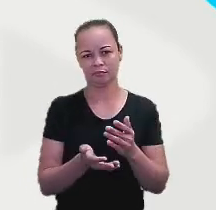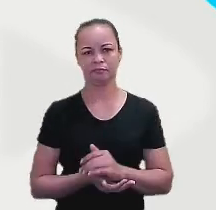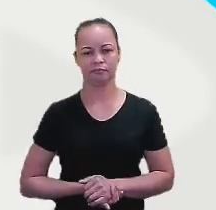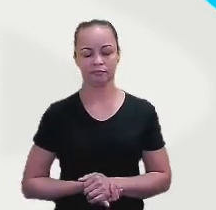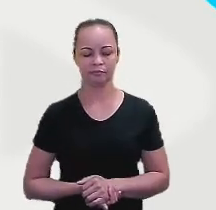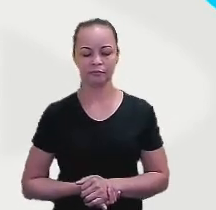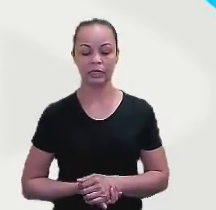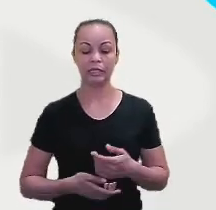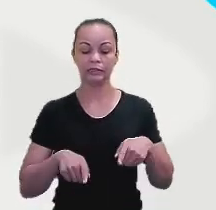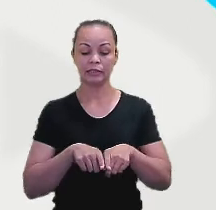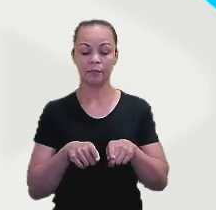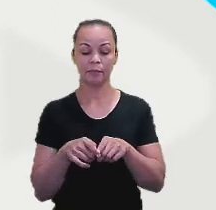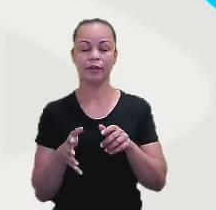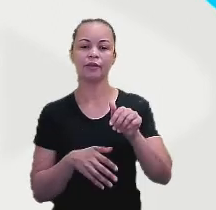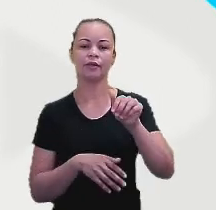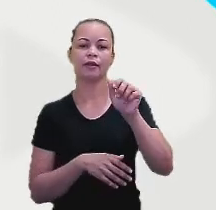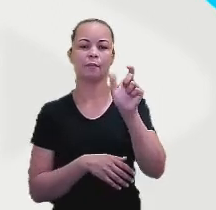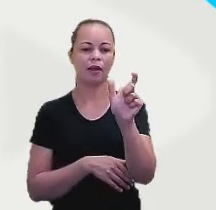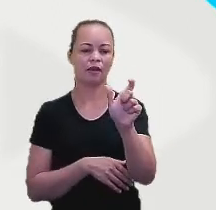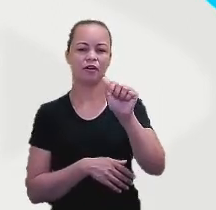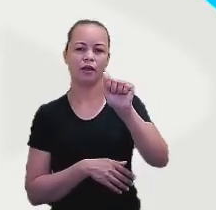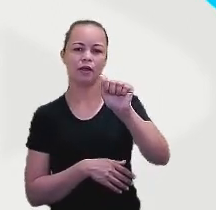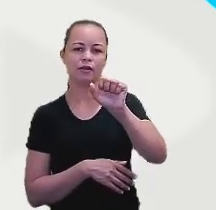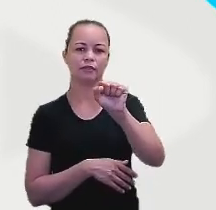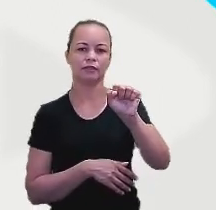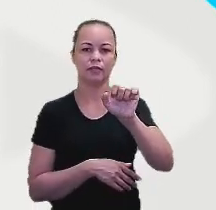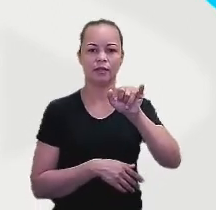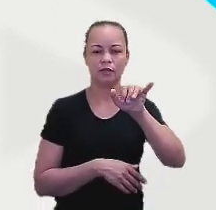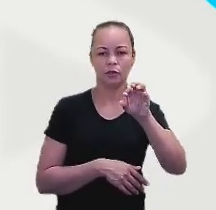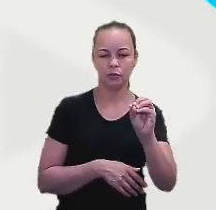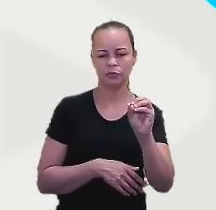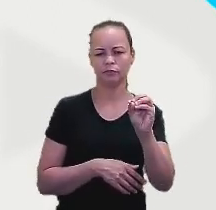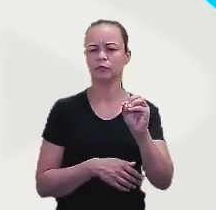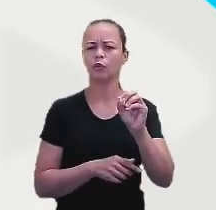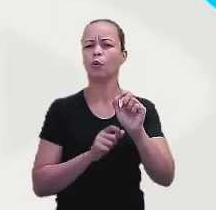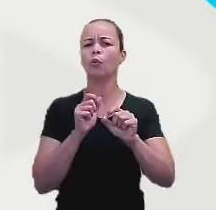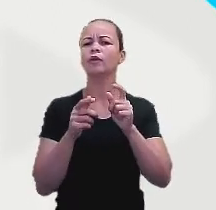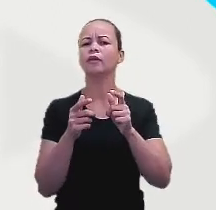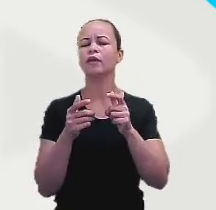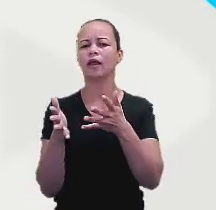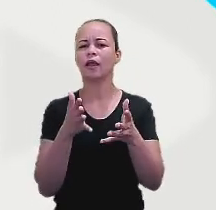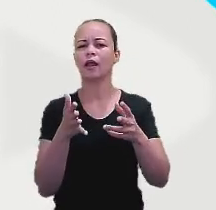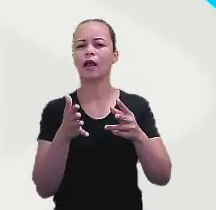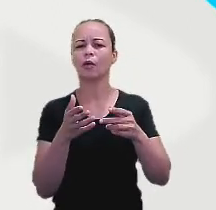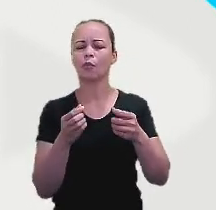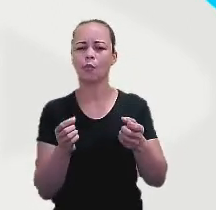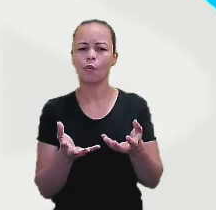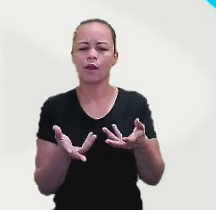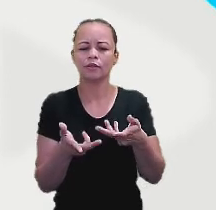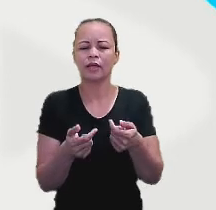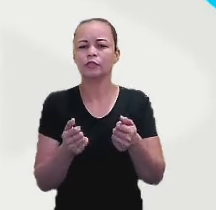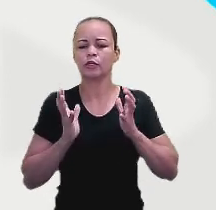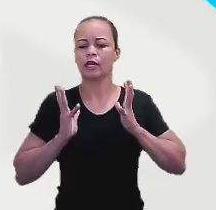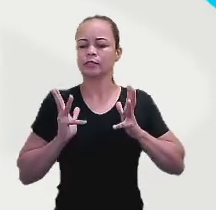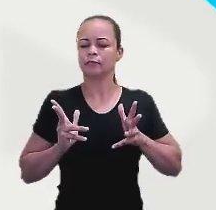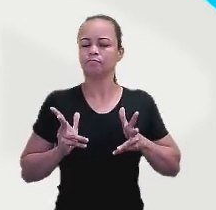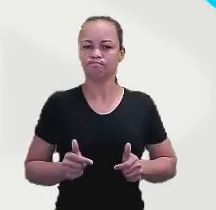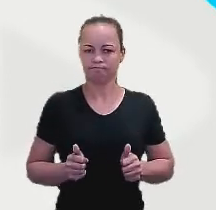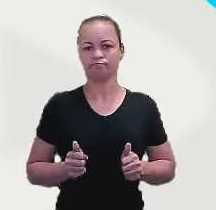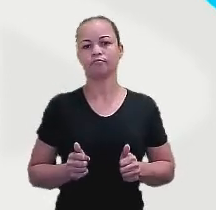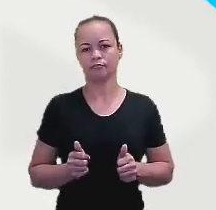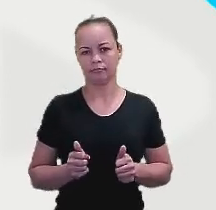Coloquei lá também a palavra asseio. Então, diz, ó, qualidade do que é asseado, né? Vem de limpeza, de